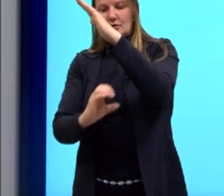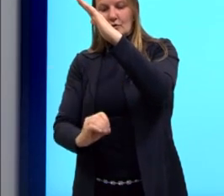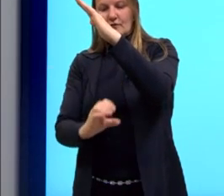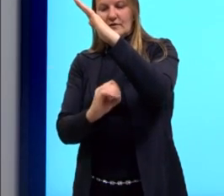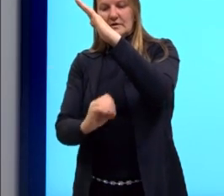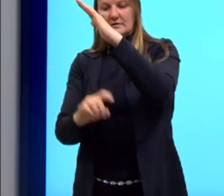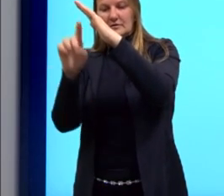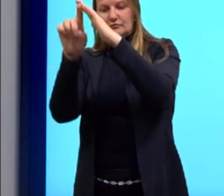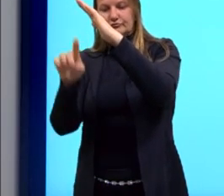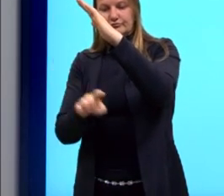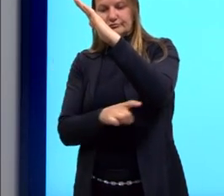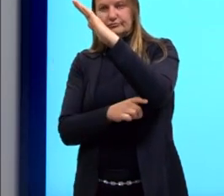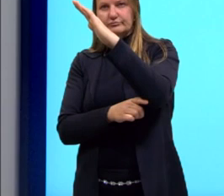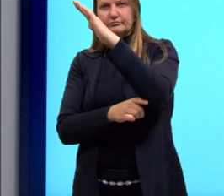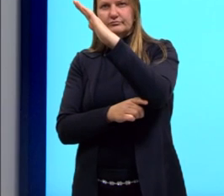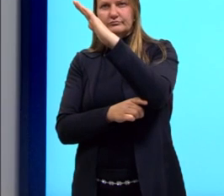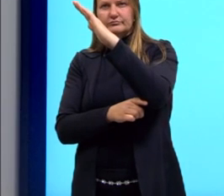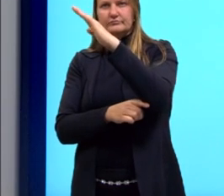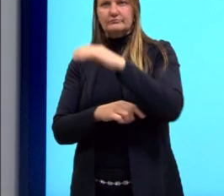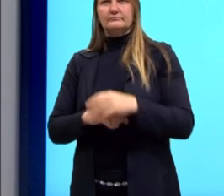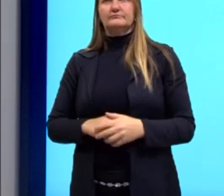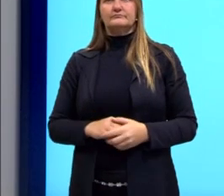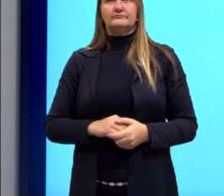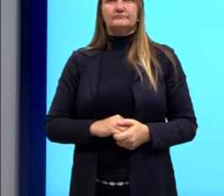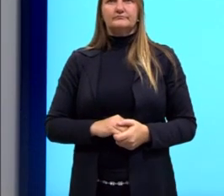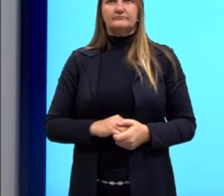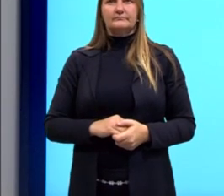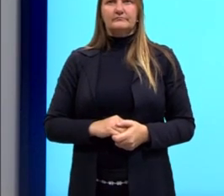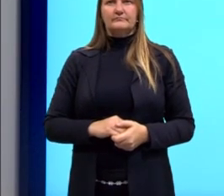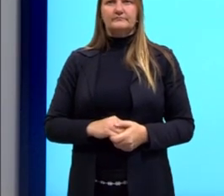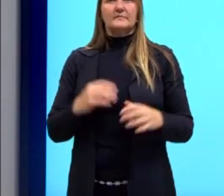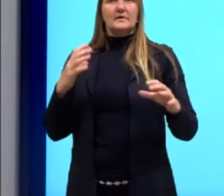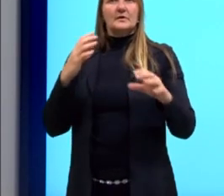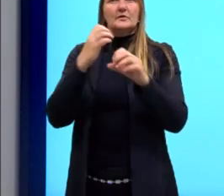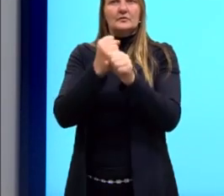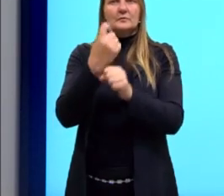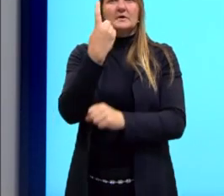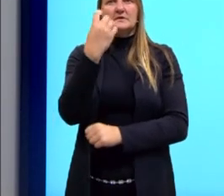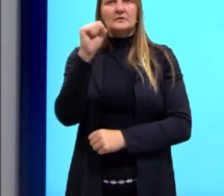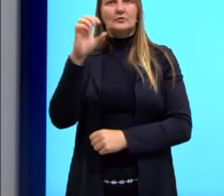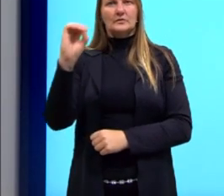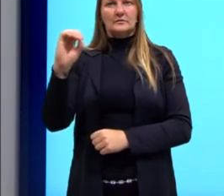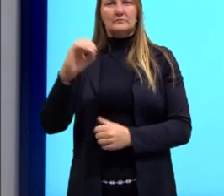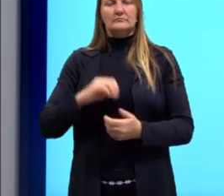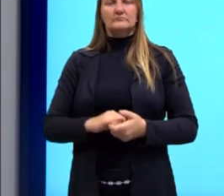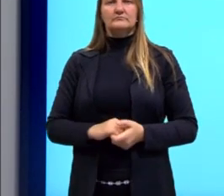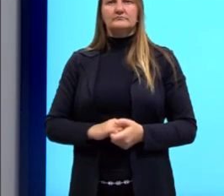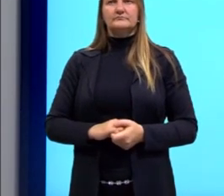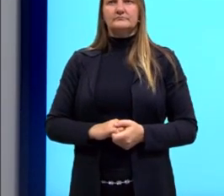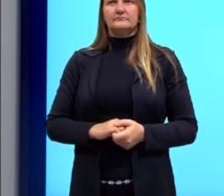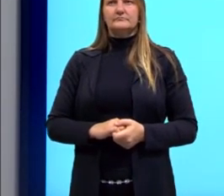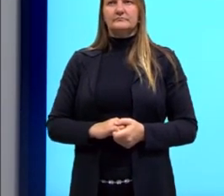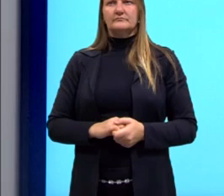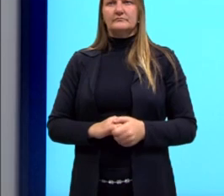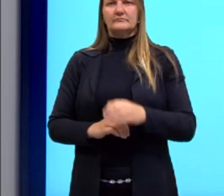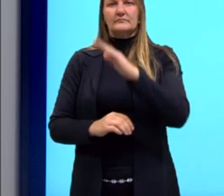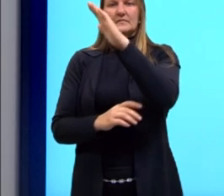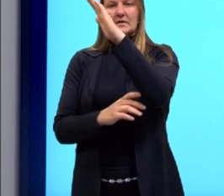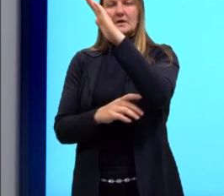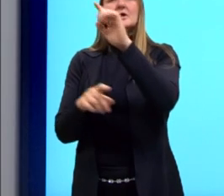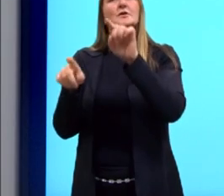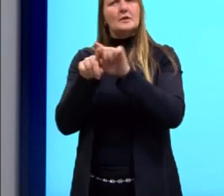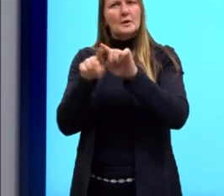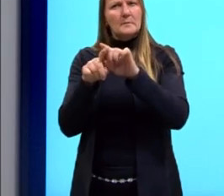lado em relação a transversal e são internos né somam 180 graus e aqui de